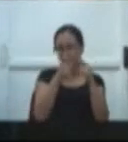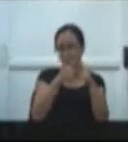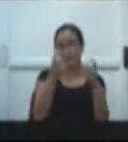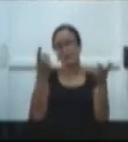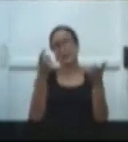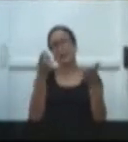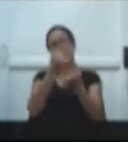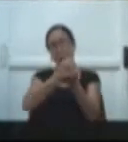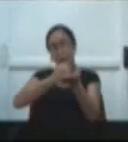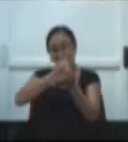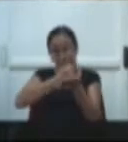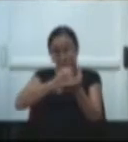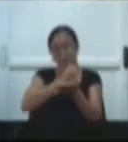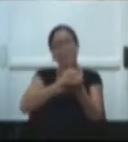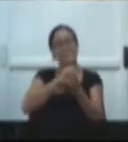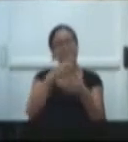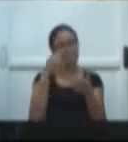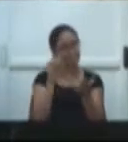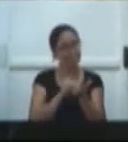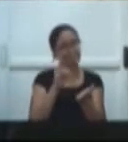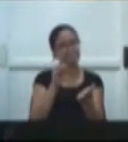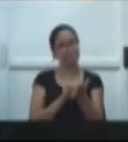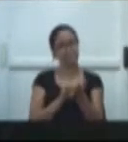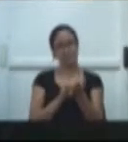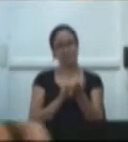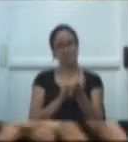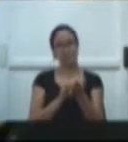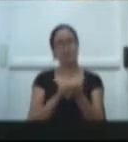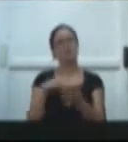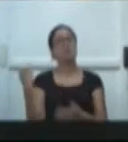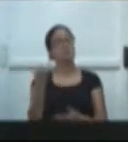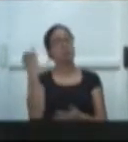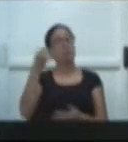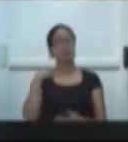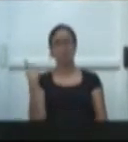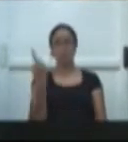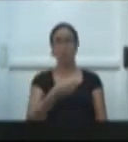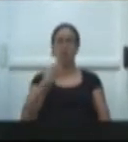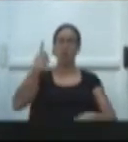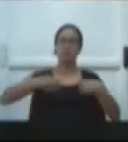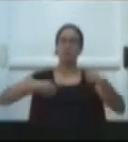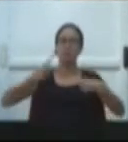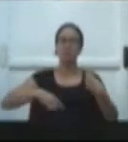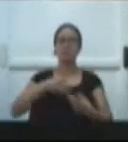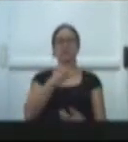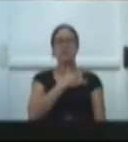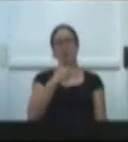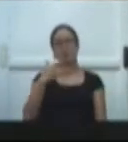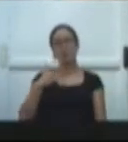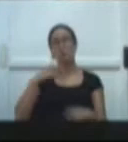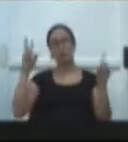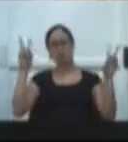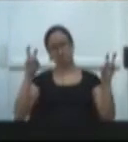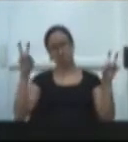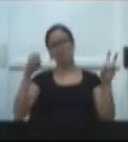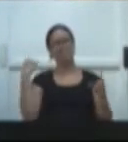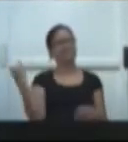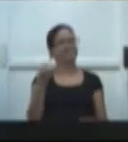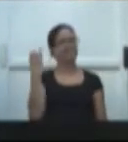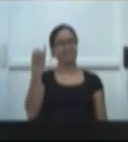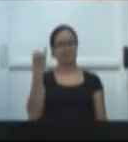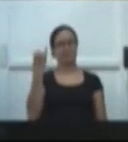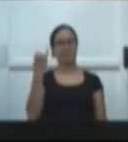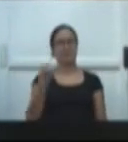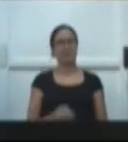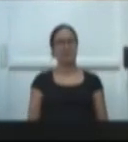aqui discutindo sobre saúde. E teve uma morte que realmente não teve o